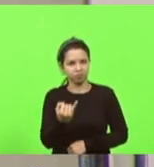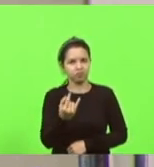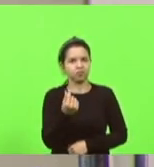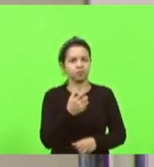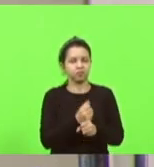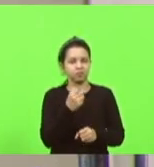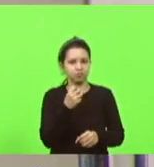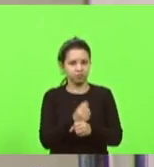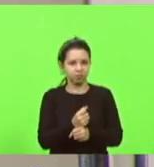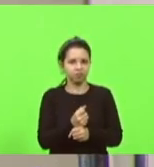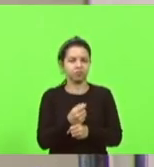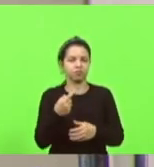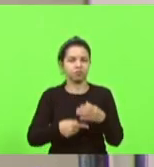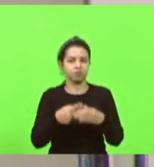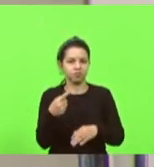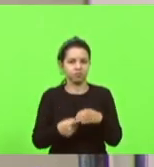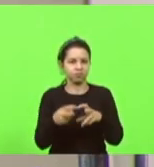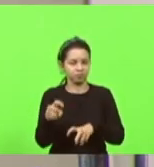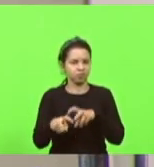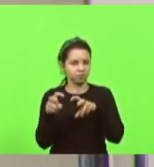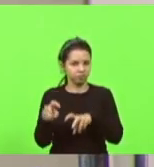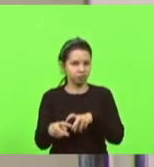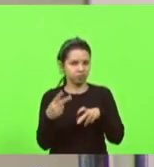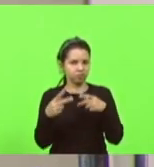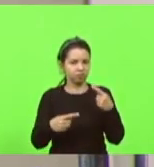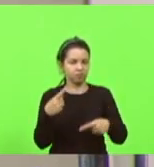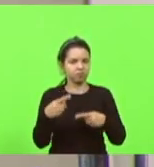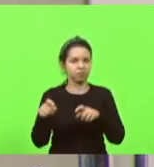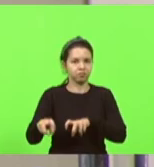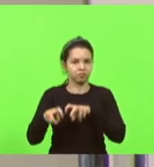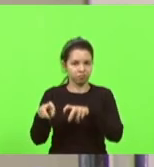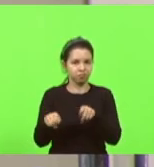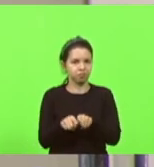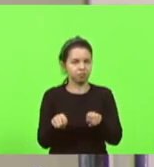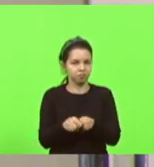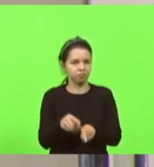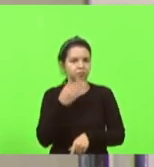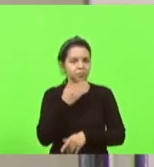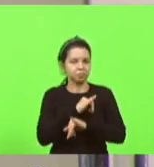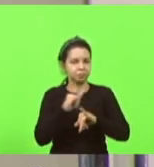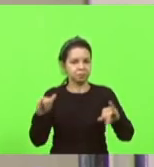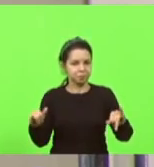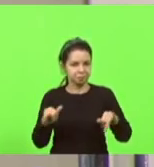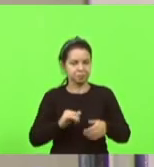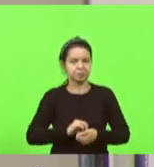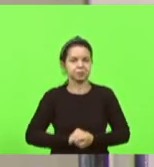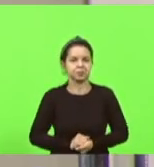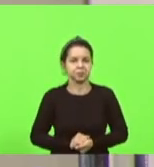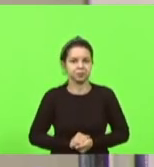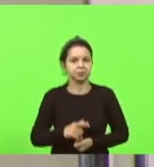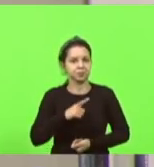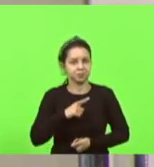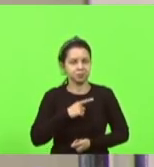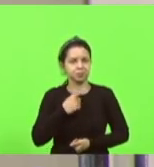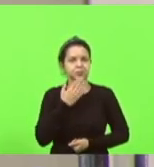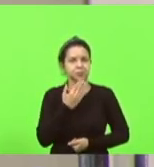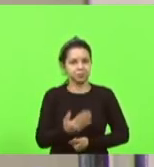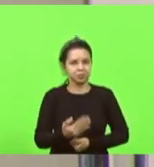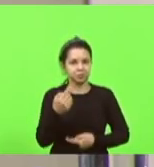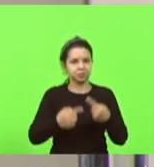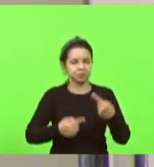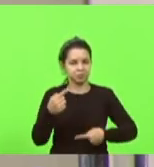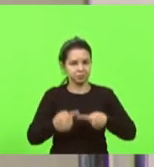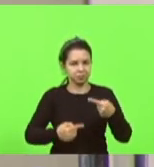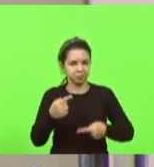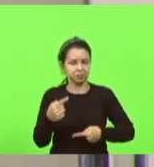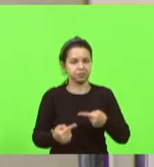Comissão de Agricultura e Política Rural. Informo, senhoras e senhores deputados, que nós temos um pedido de destaque para apreciar na sequência, caso o projeto for aprovado. Em discussão?